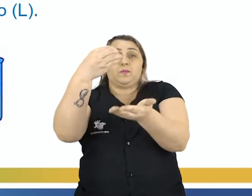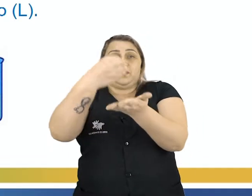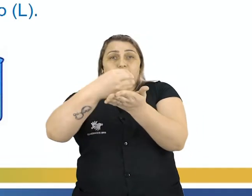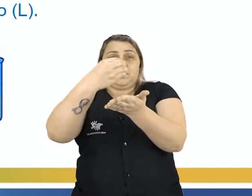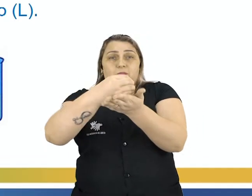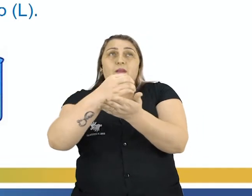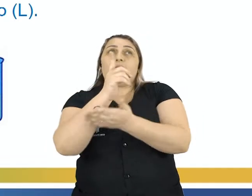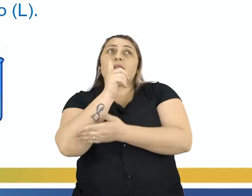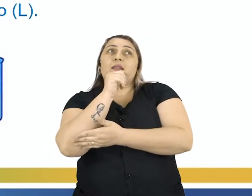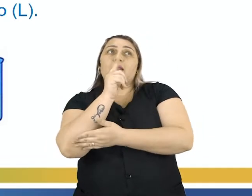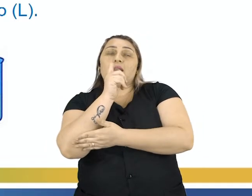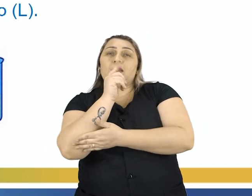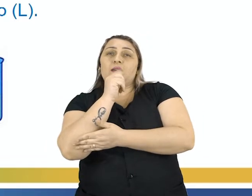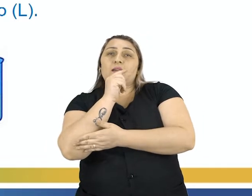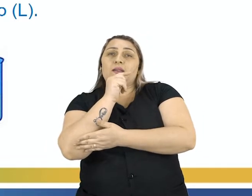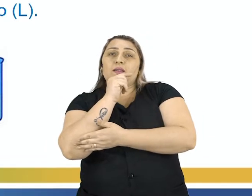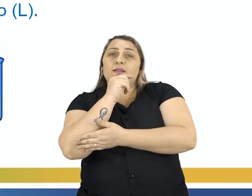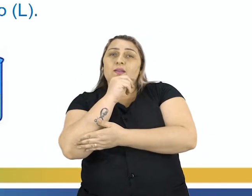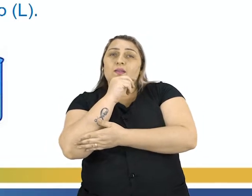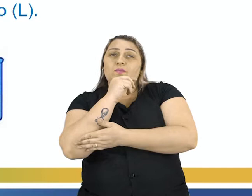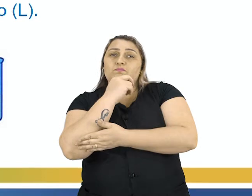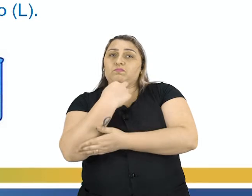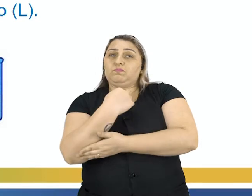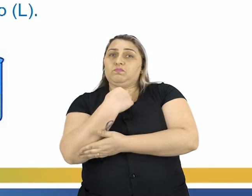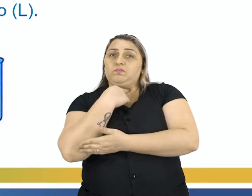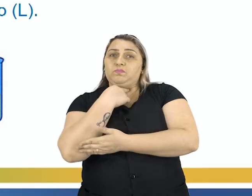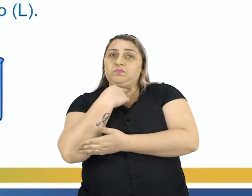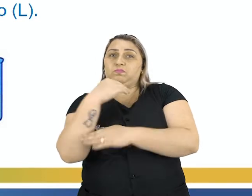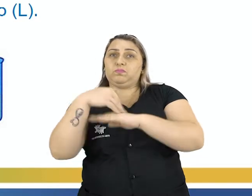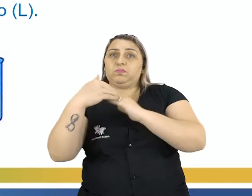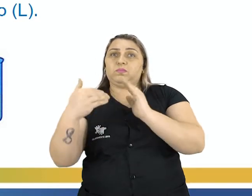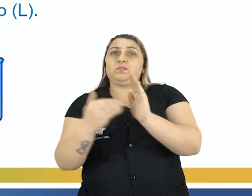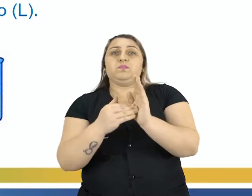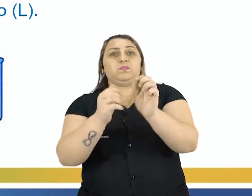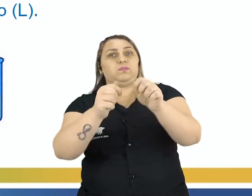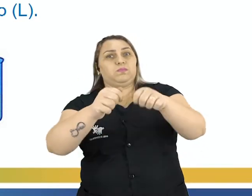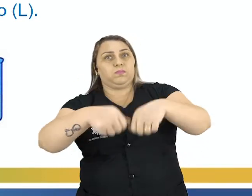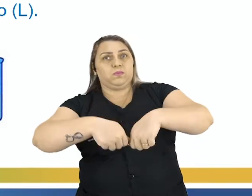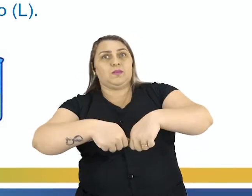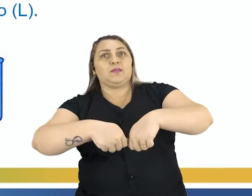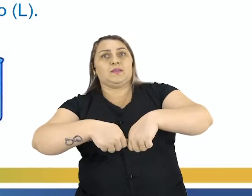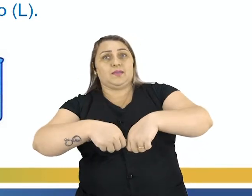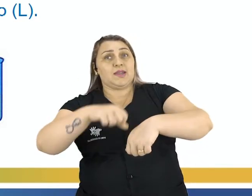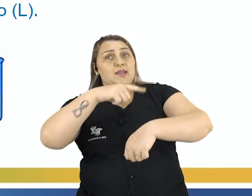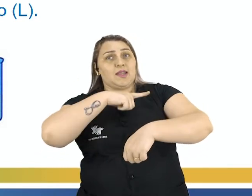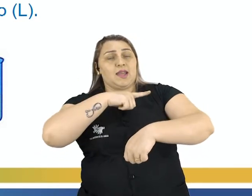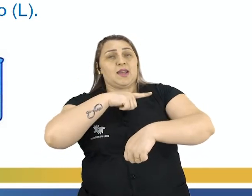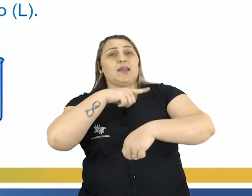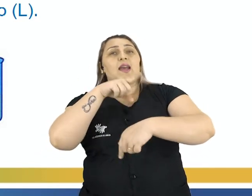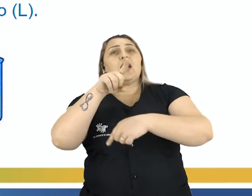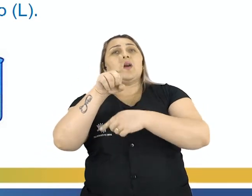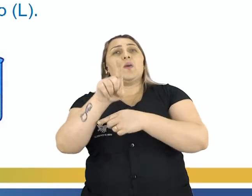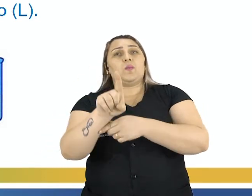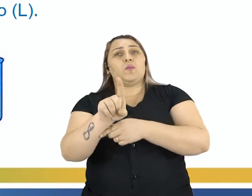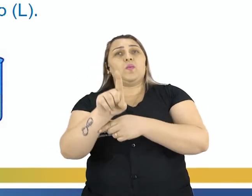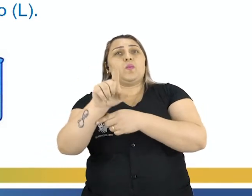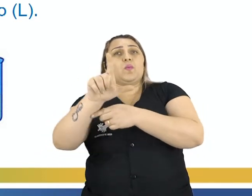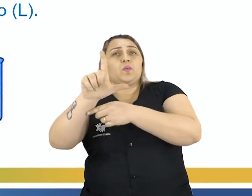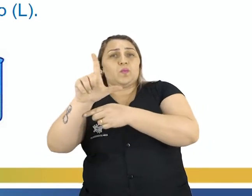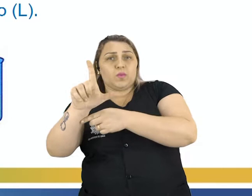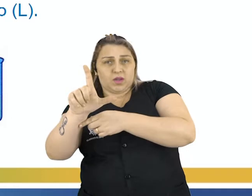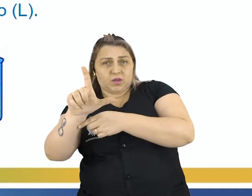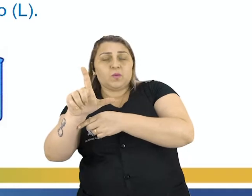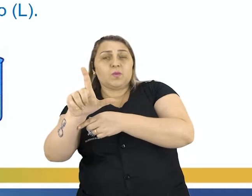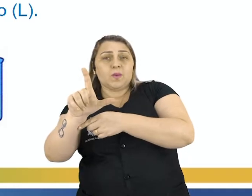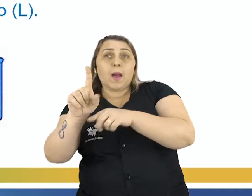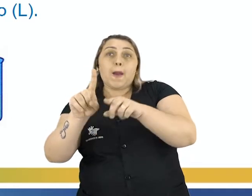recipiente, o líquido que está nele, não está ocupando a total capacidade que ele tem, né? Ele tem uma capacidade